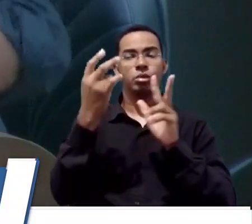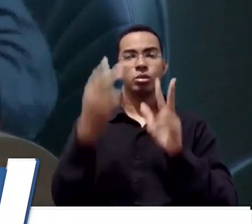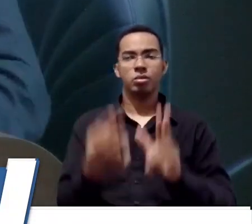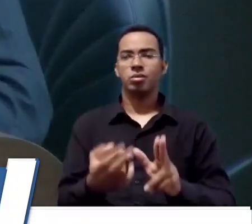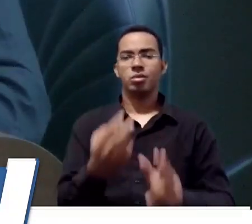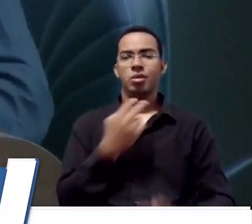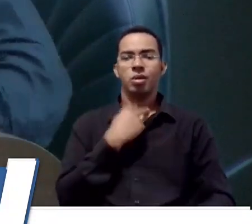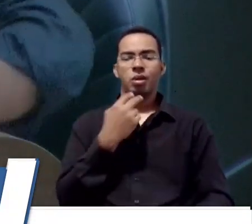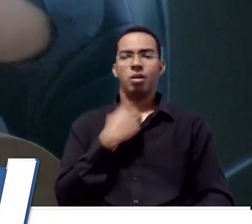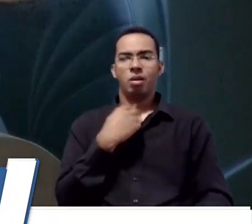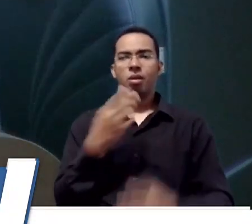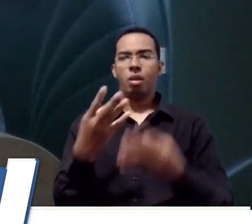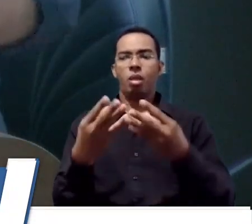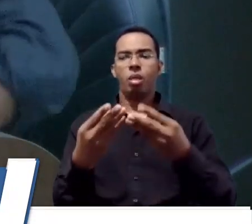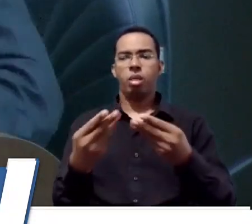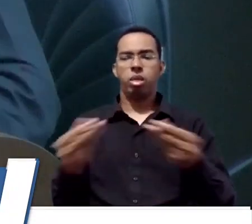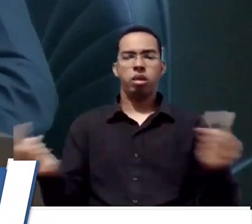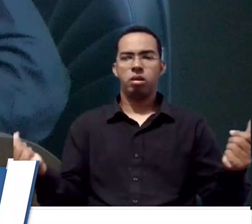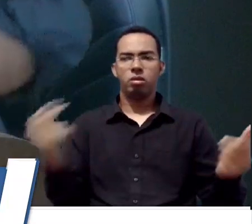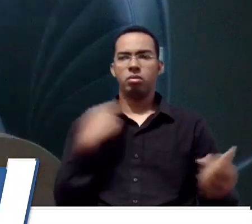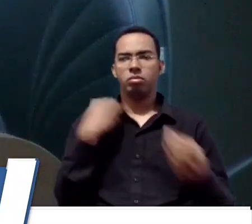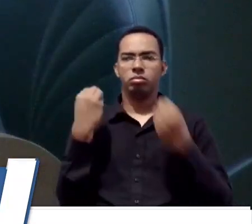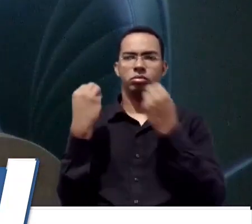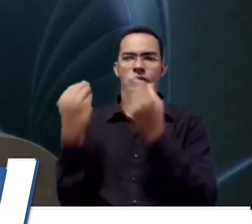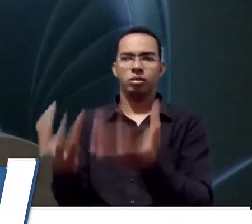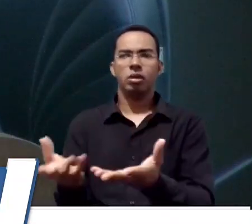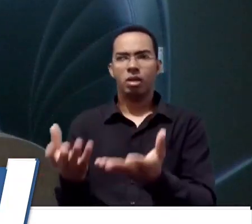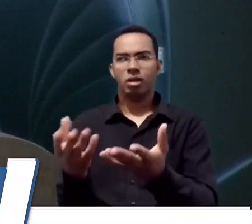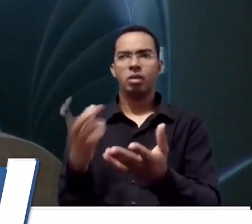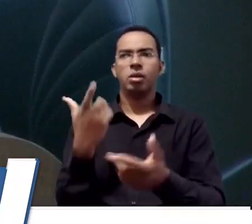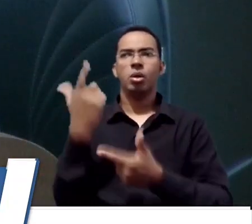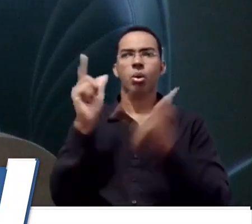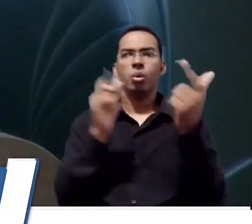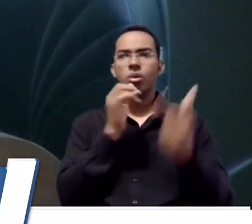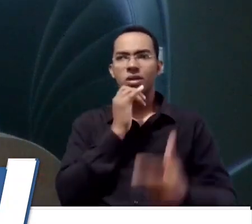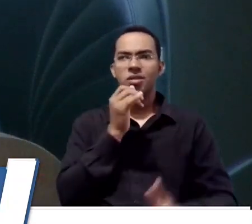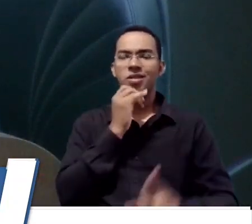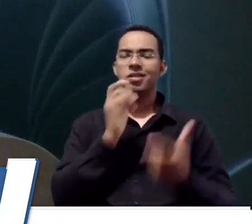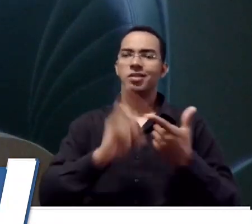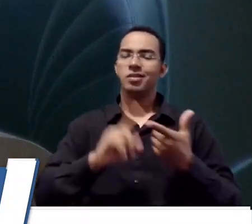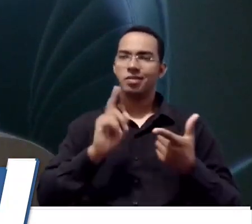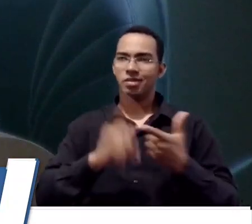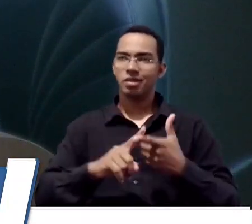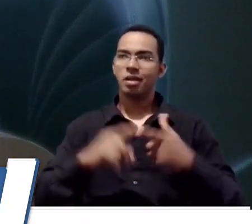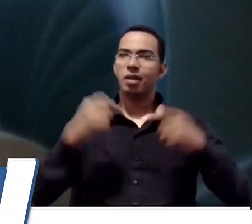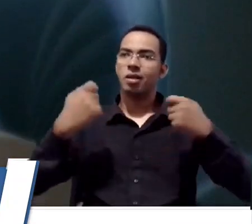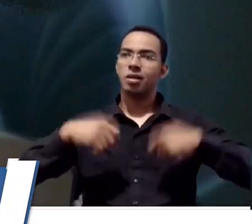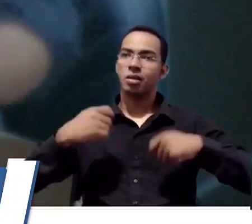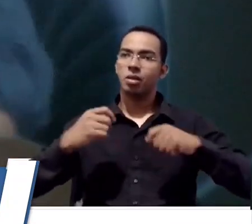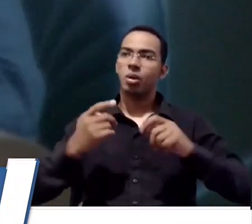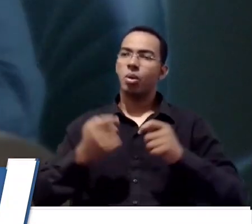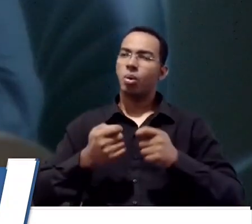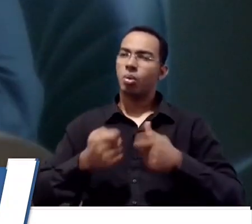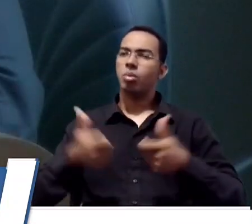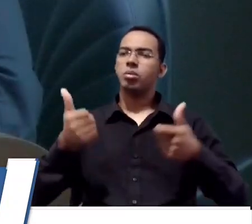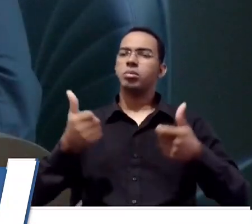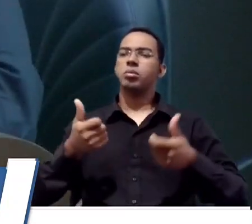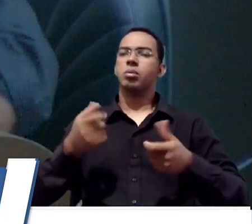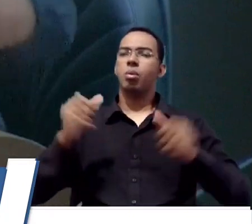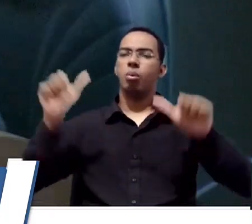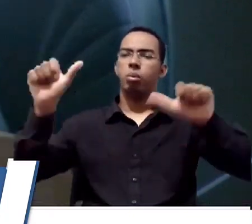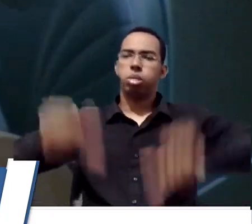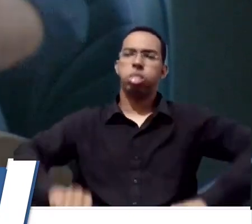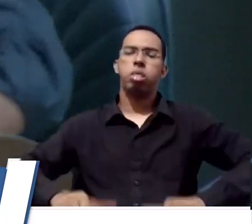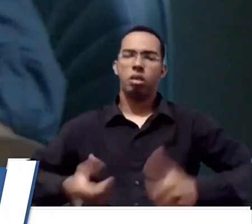pode ser dilapidado, não pode ser entregue. Nós temos outros exemplos aí que estão prestando um péssimo serviço à comunidade.